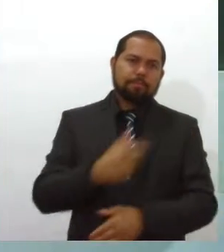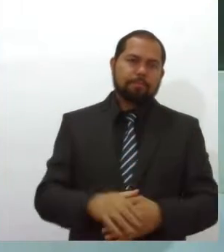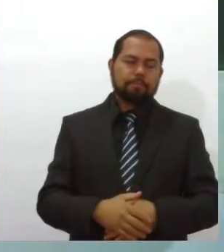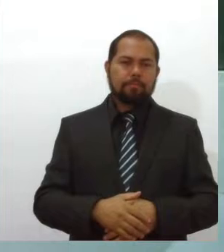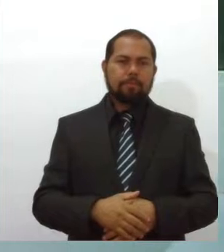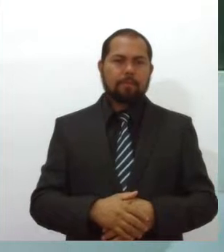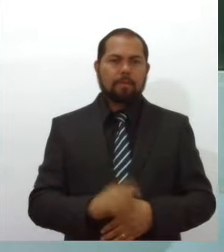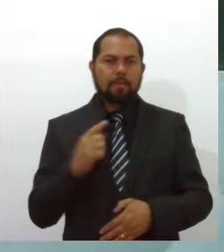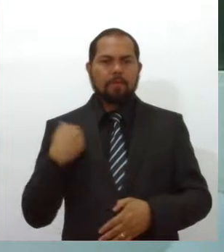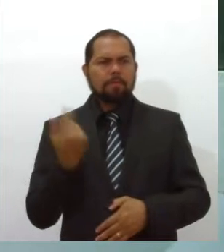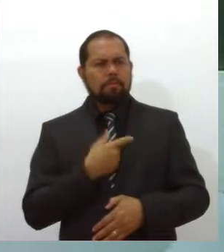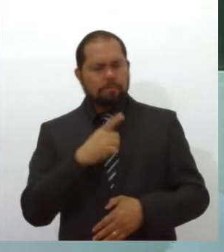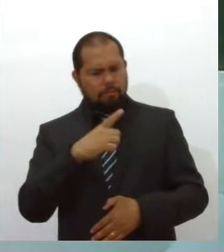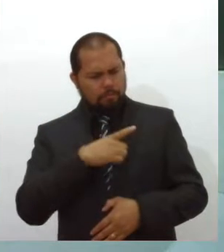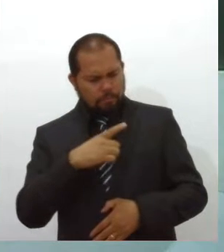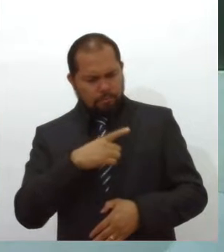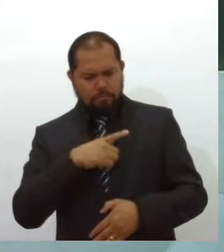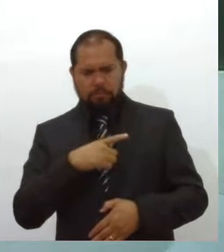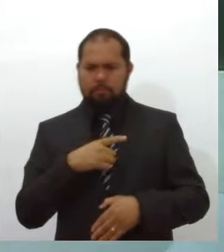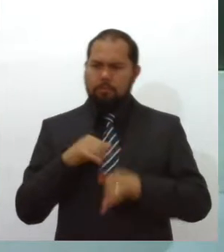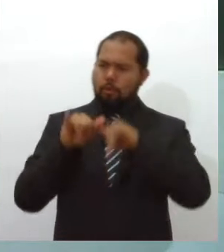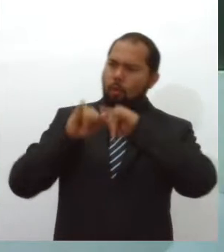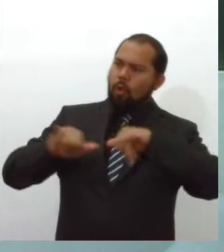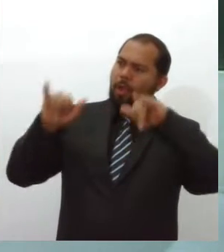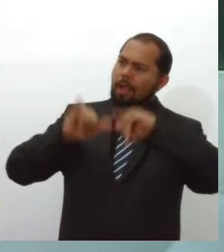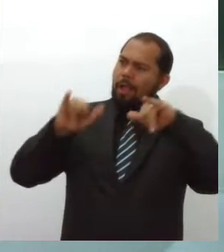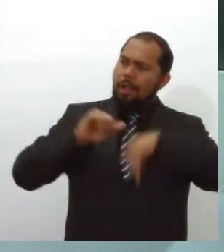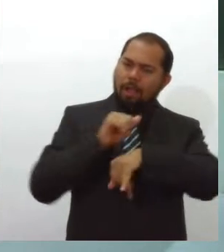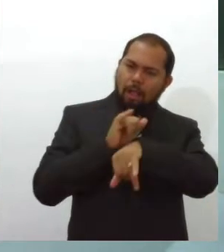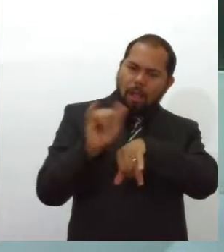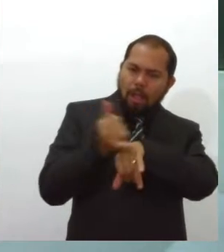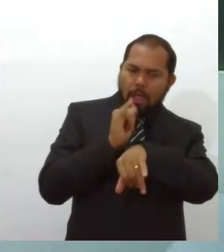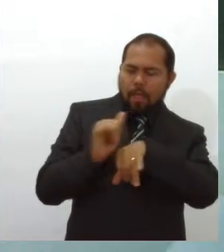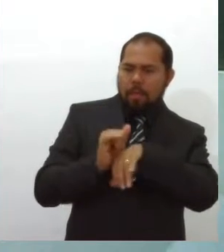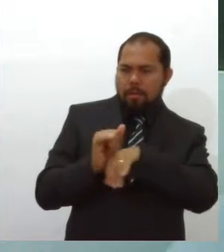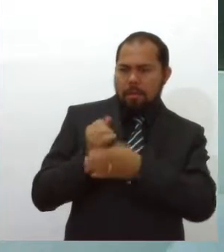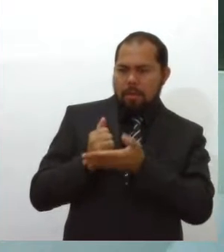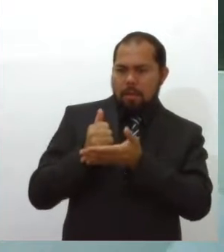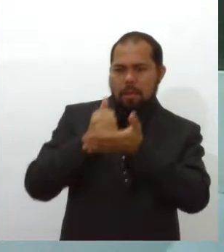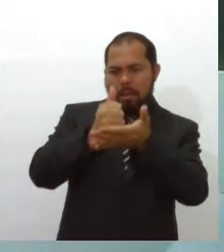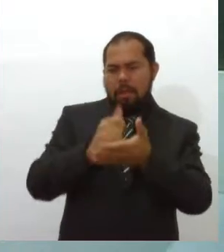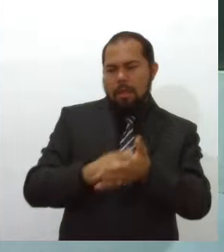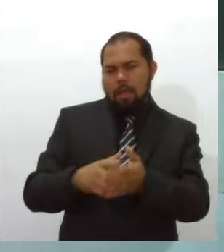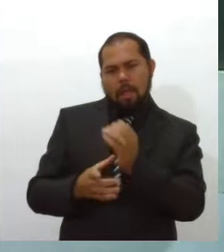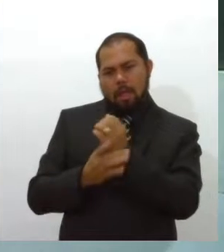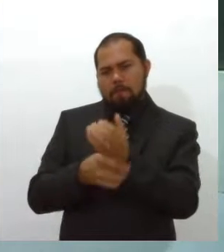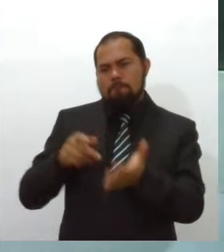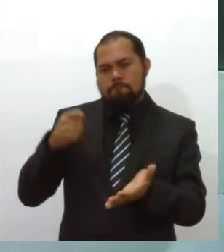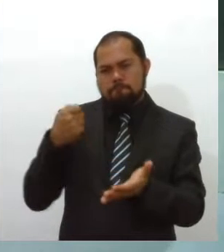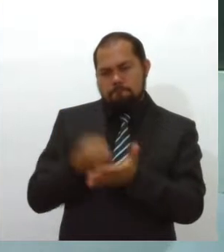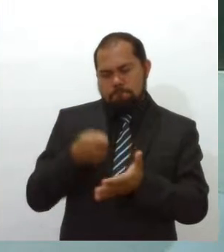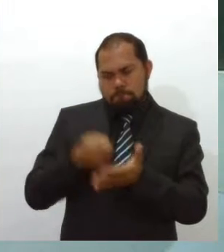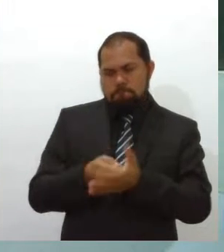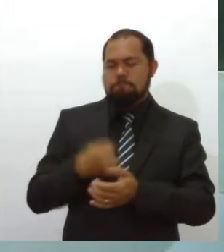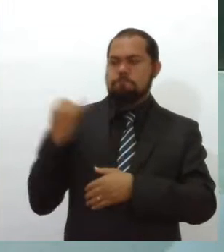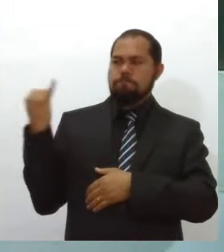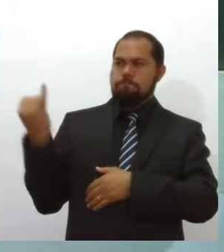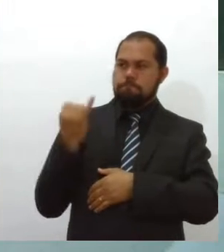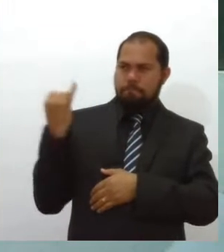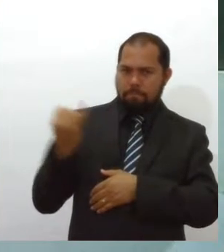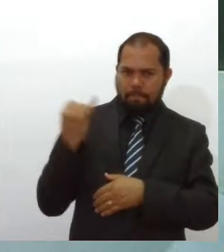essas campanhas que ajudam a fortalecer, ressaltar essa importância para a população no geral, como é o caso